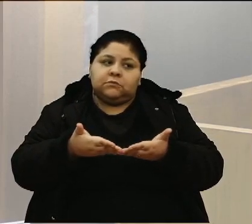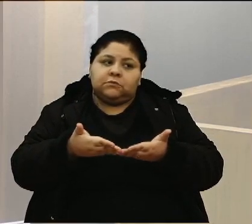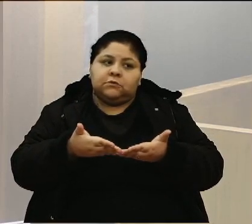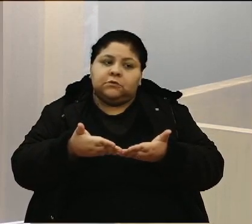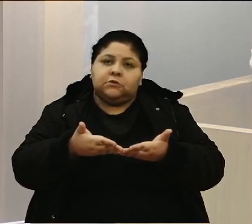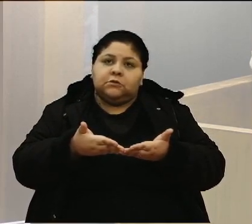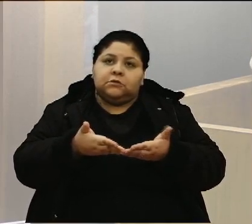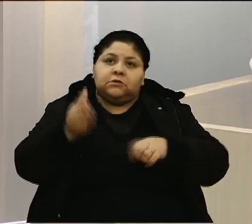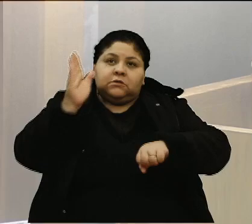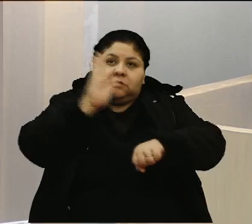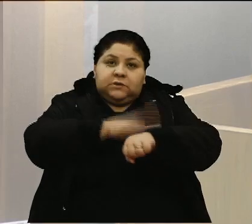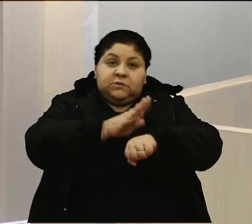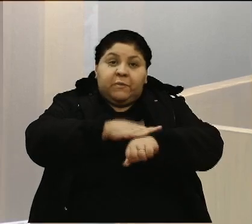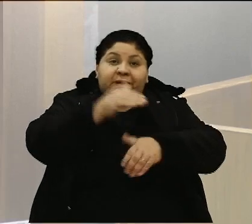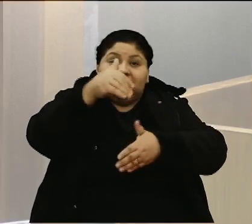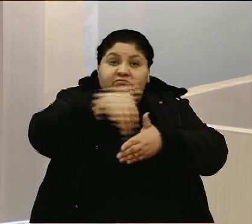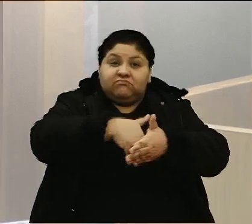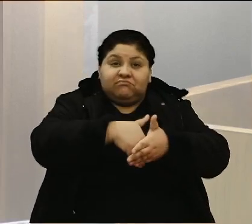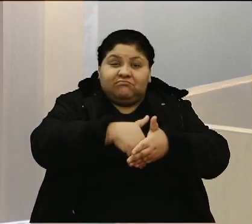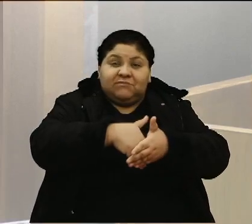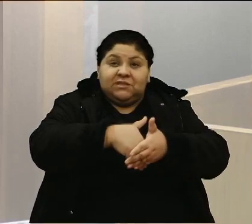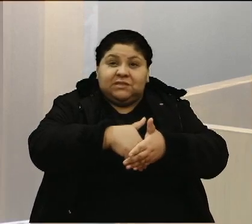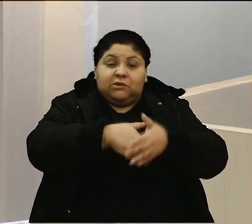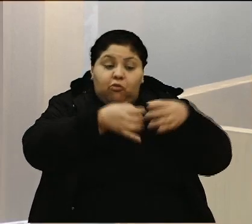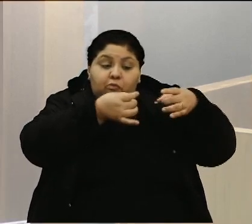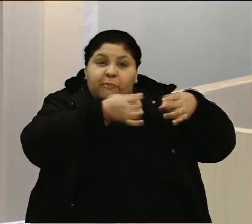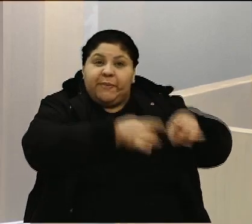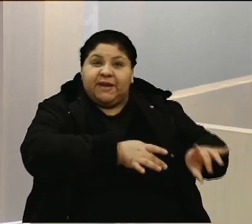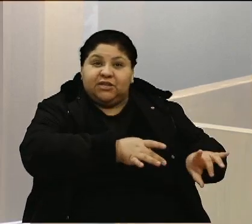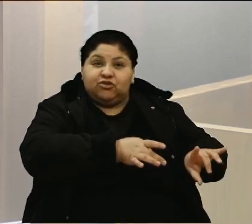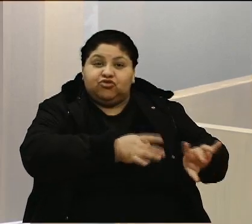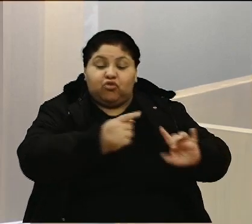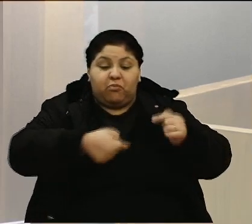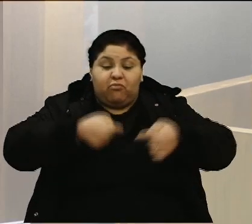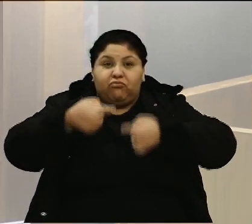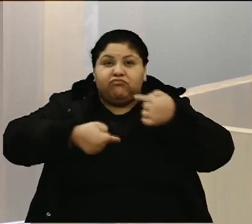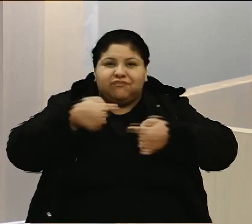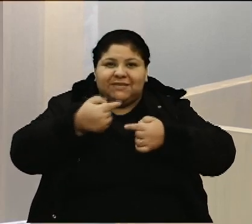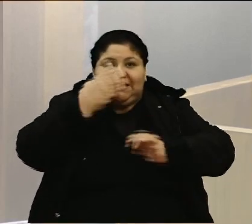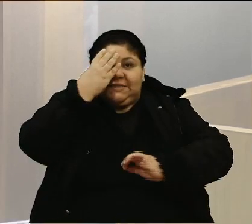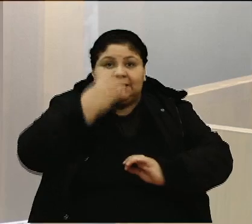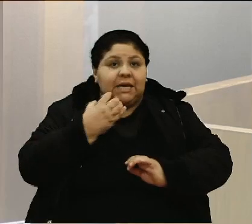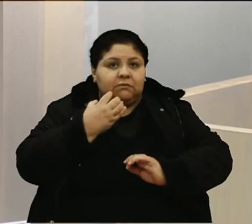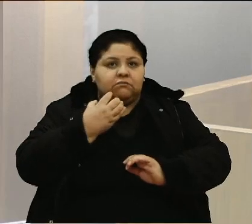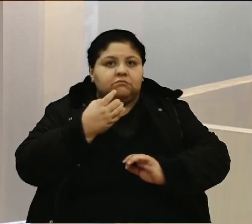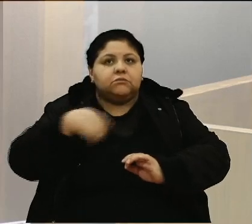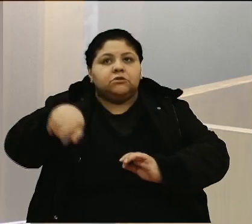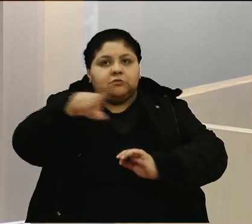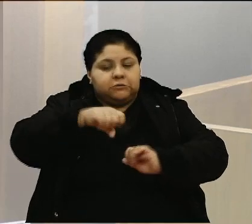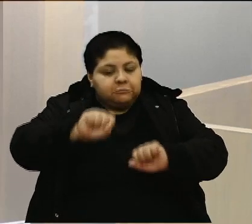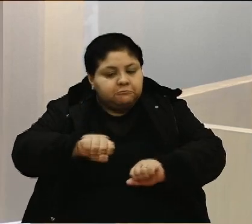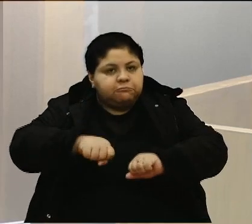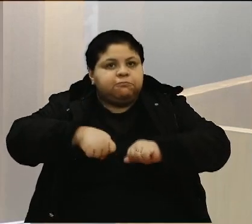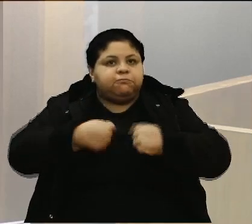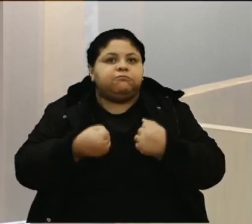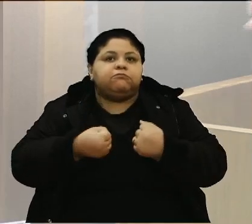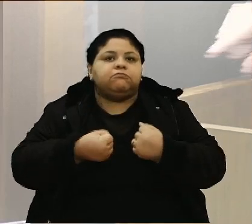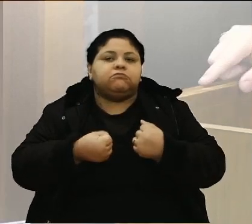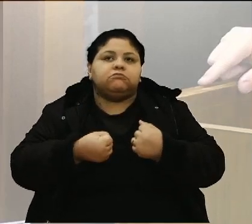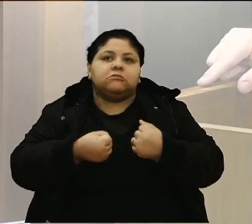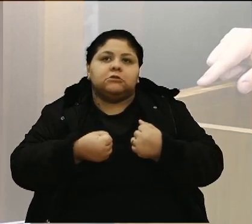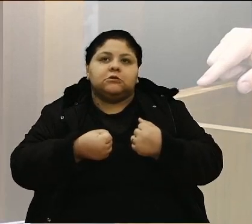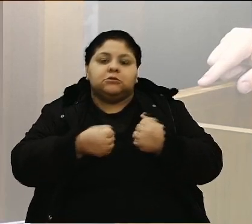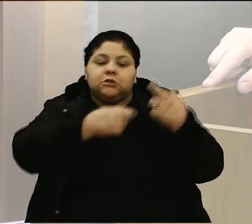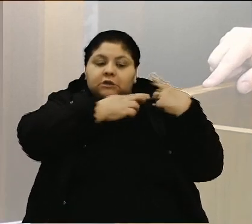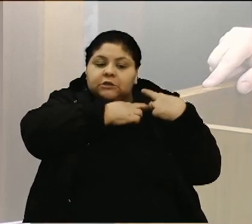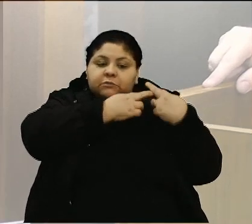esse momento eleitoral não contamine um debate que é um debate muito sério, que a gente deve enfrentar, e de forma muito